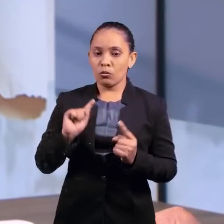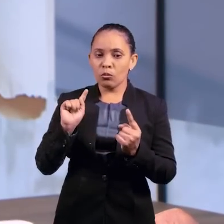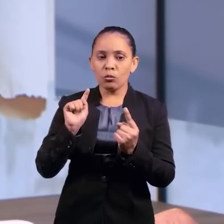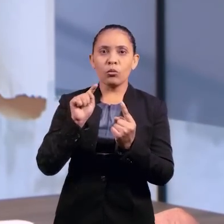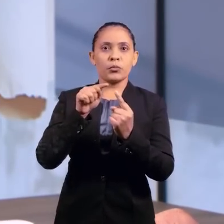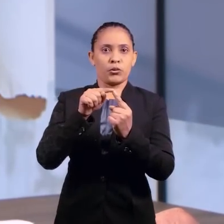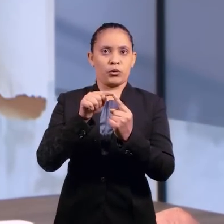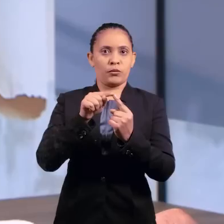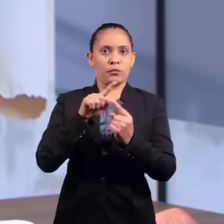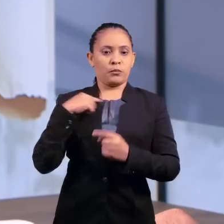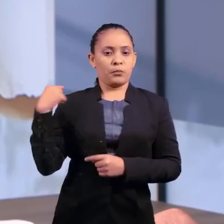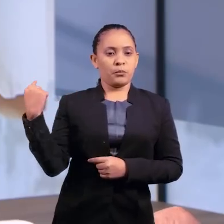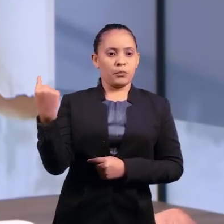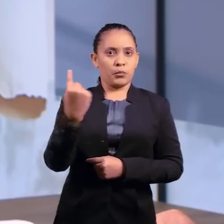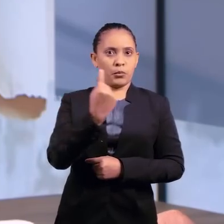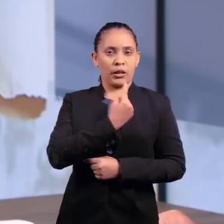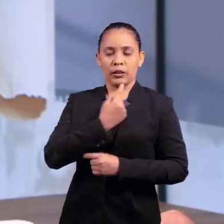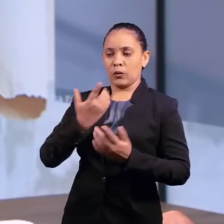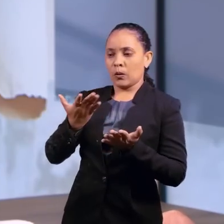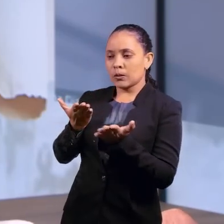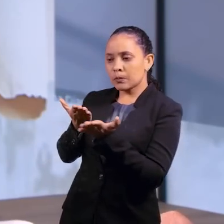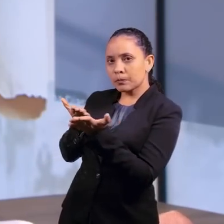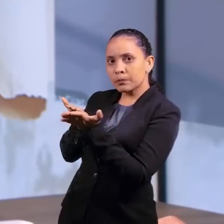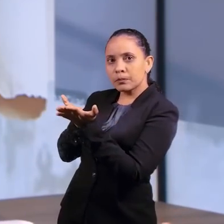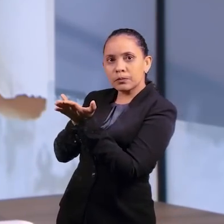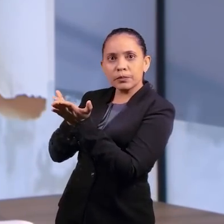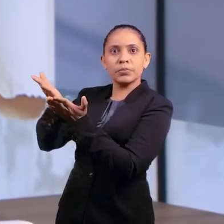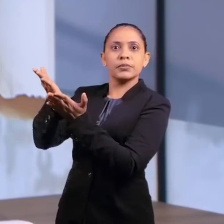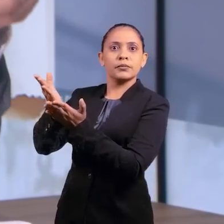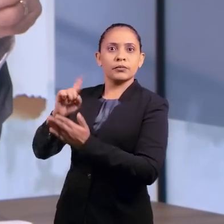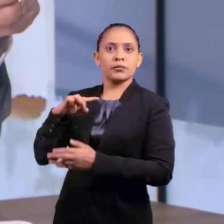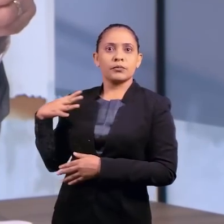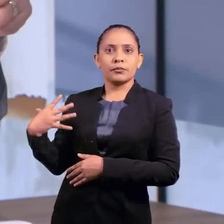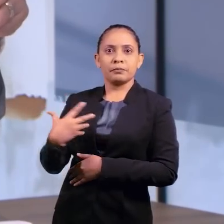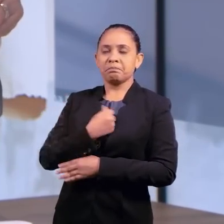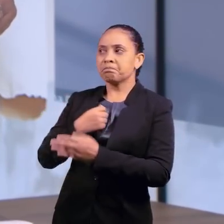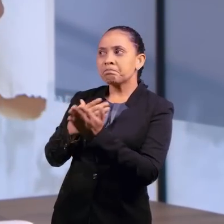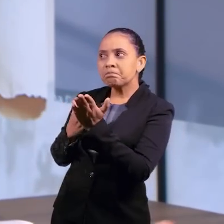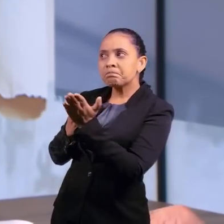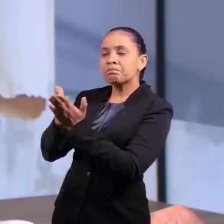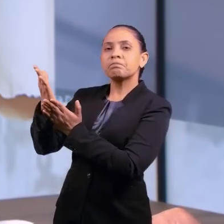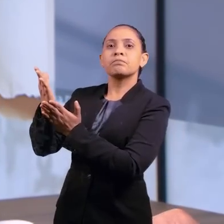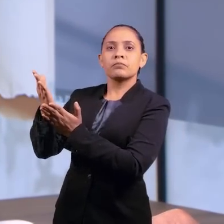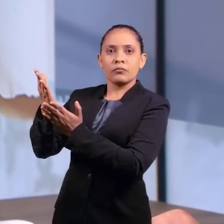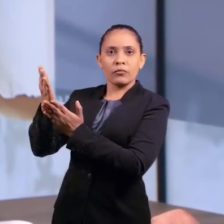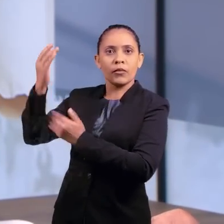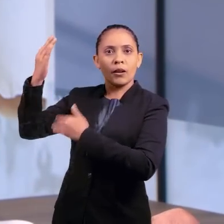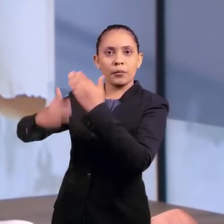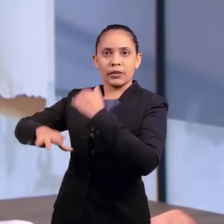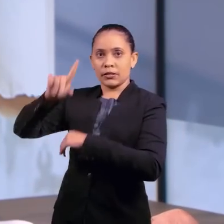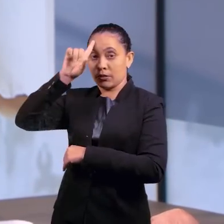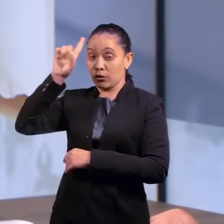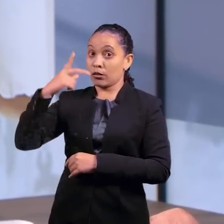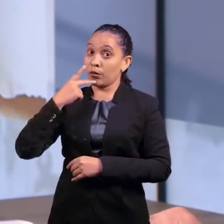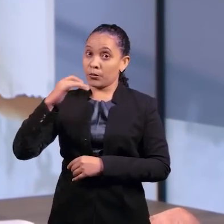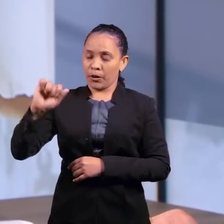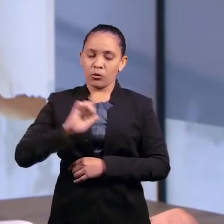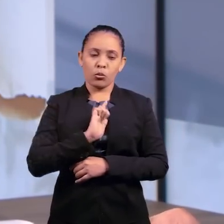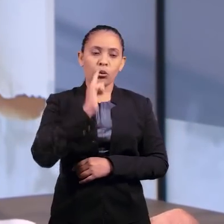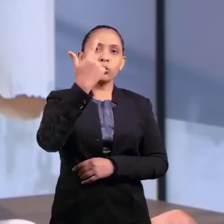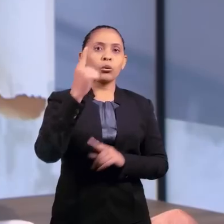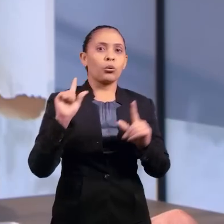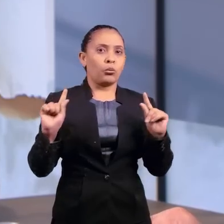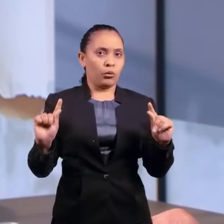é para nos conduzir ao caminho que leva à presença de Deus Pai. Então isso é uma bênção muito grande. E uma